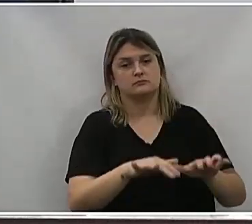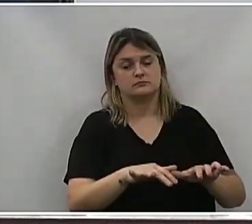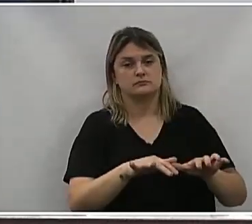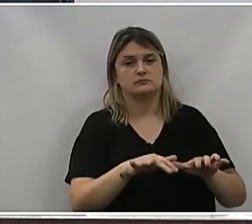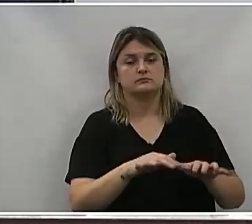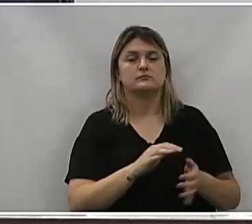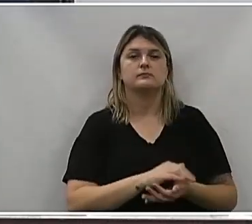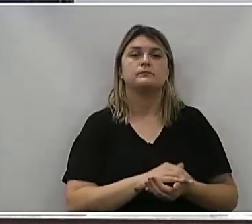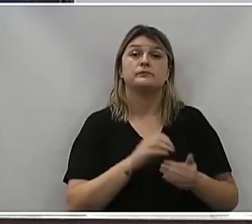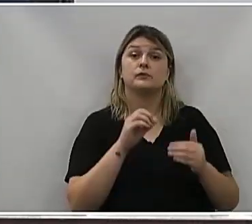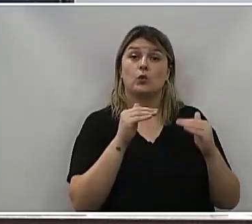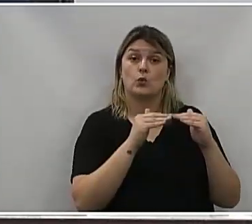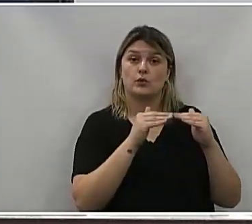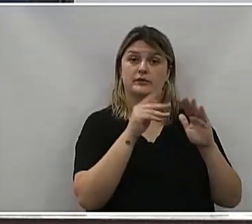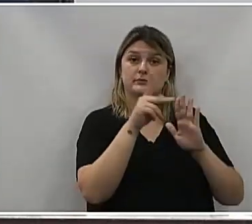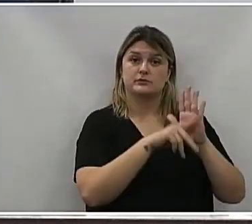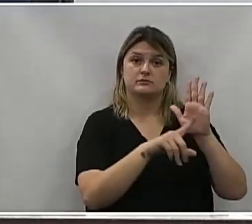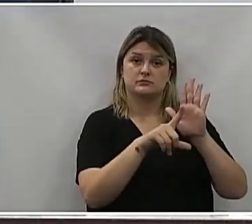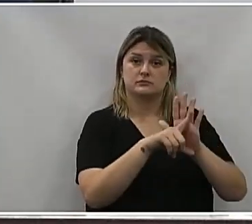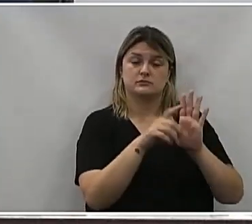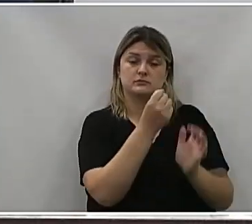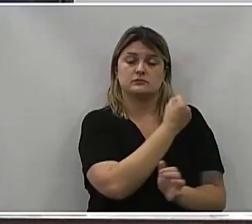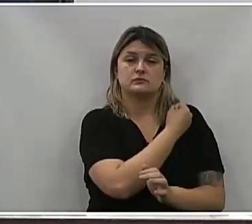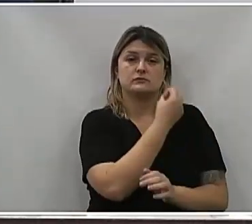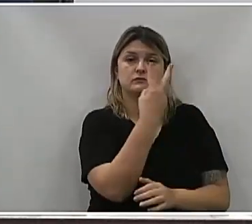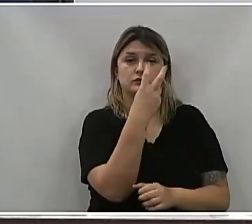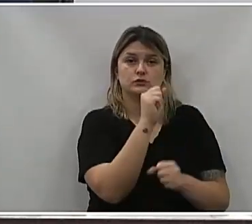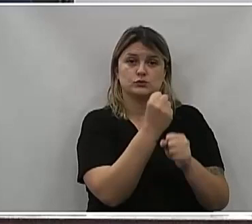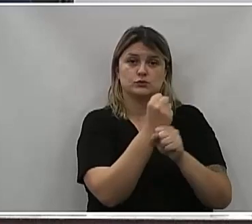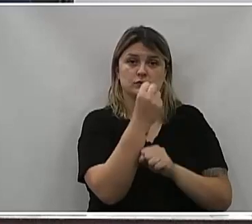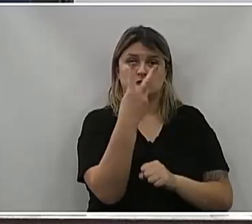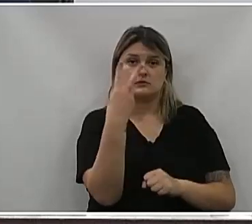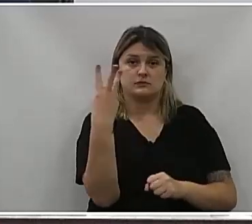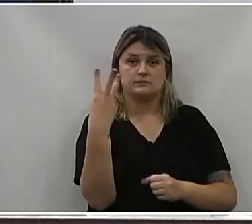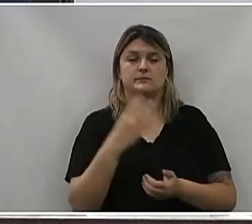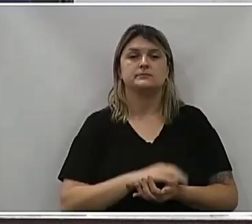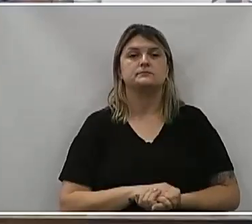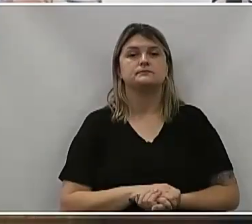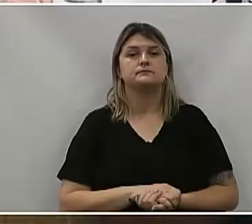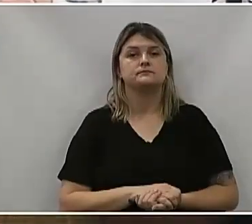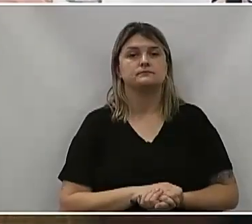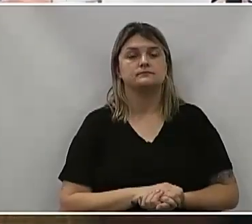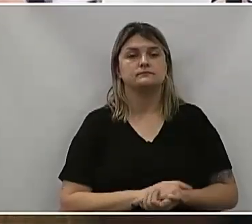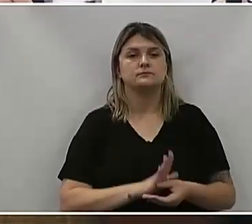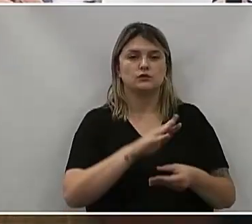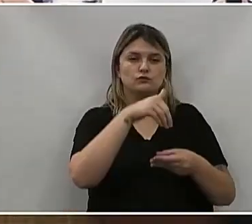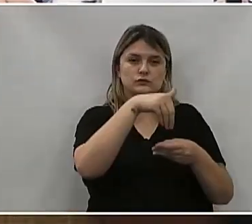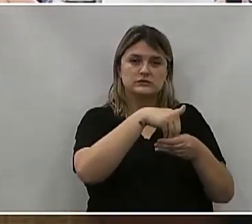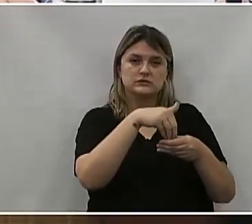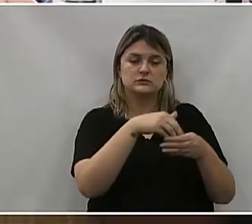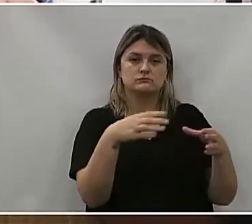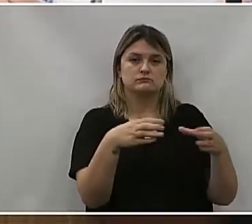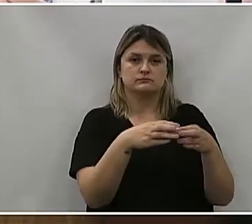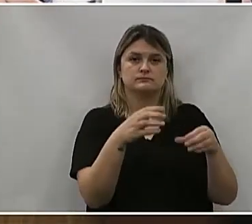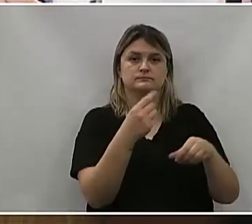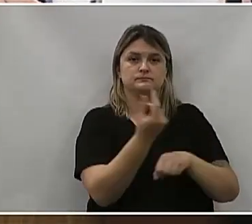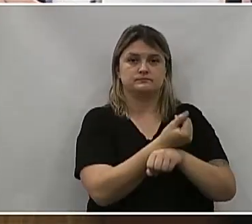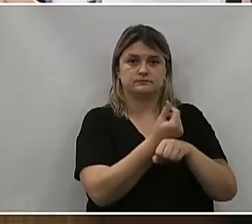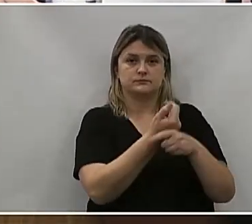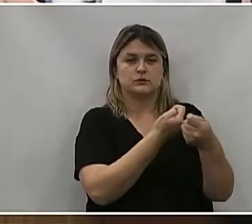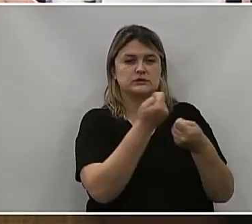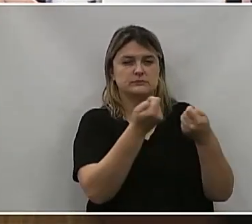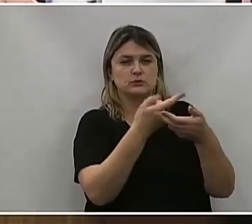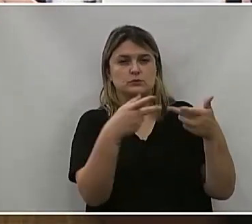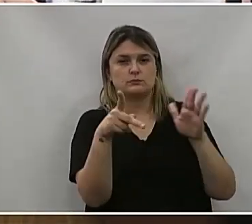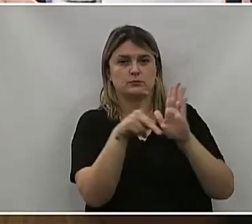Redação Final, favorável ao projeto de lei de número 28 de 2023. Votação do parecer fundamentado da Comissão de Finanças,